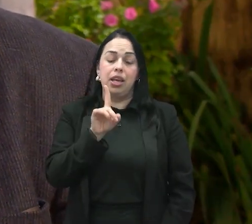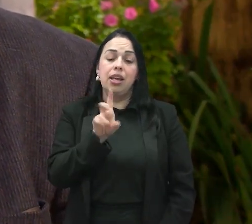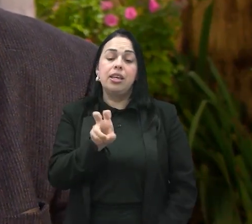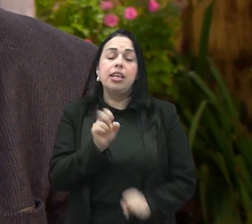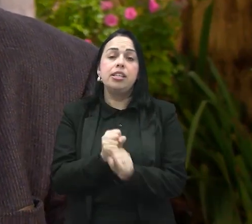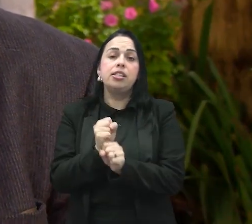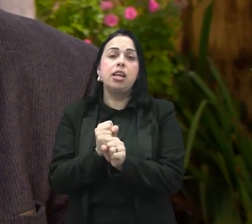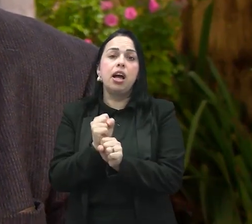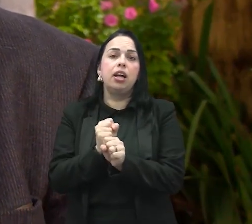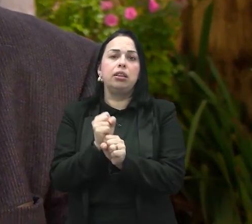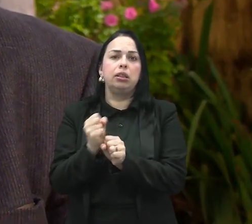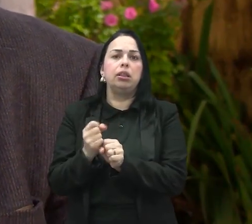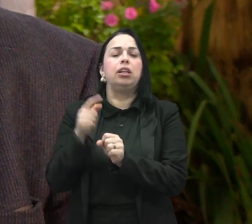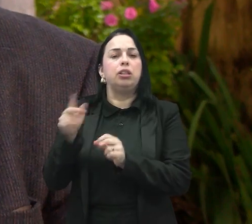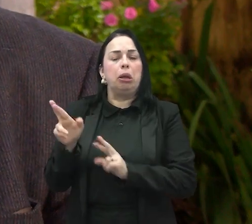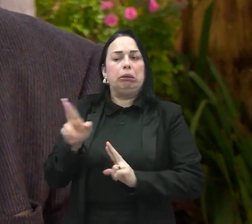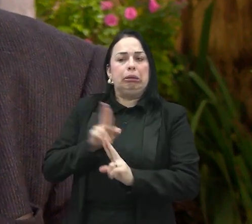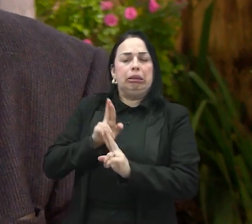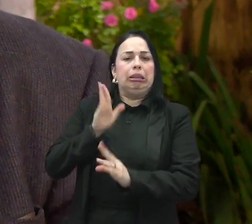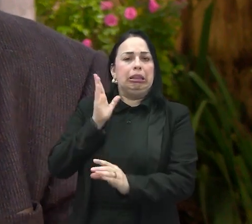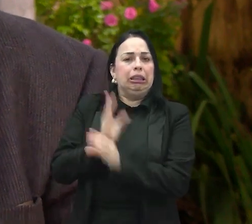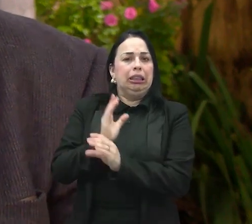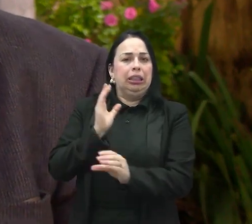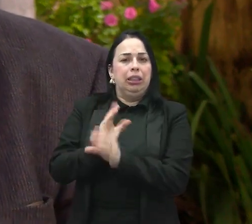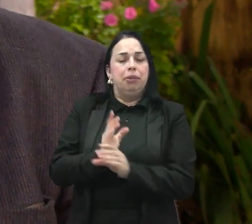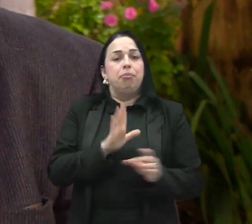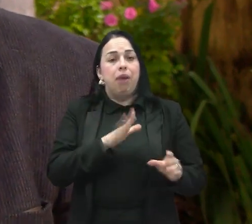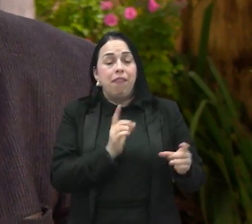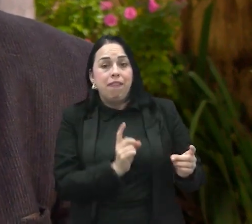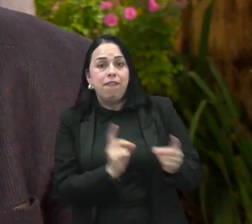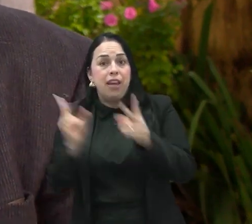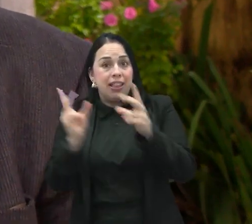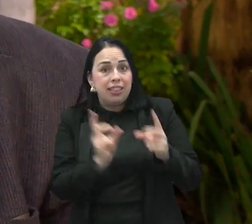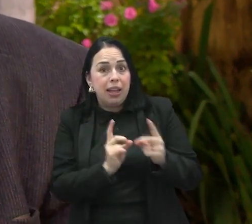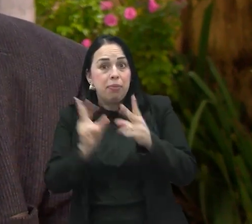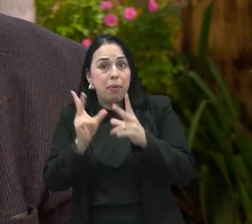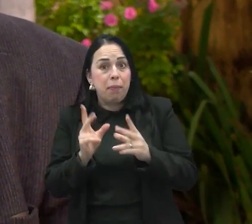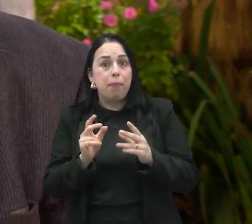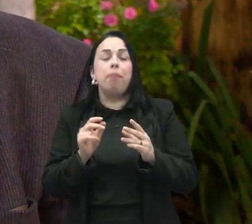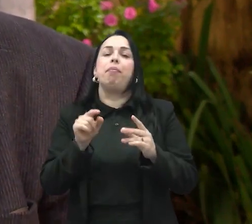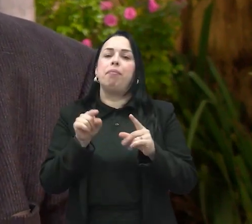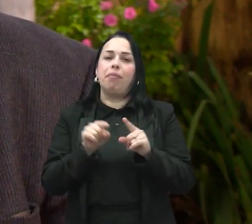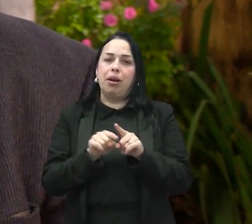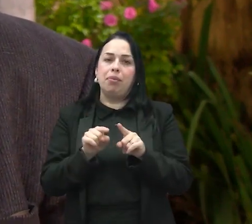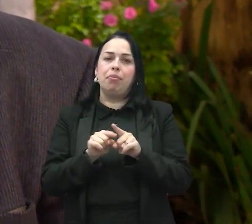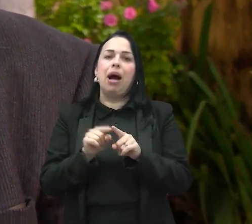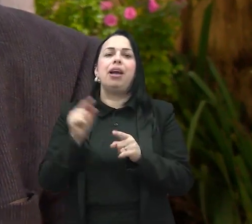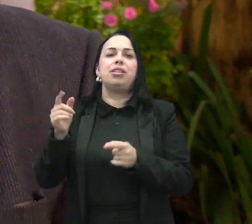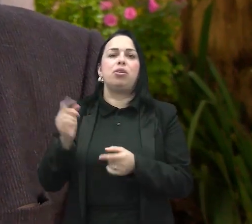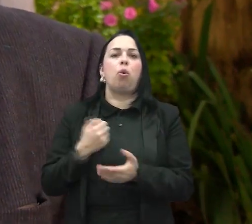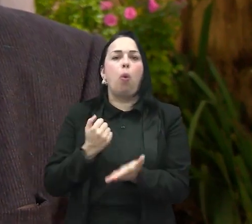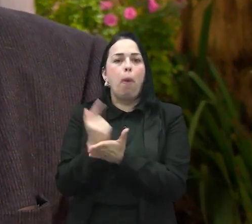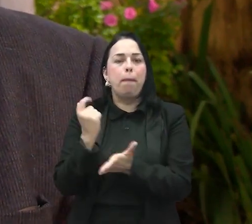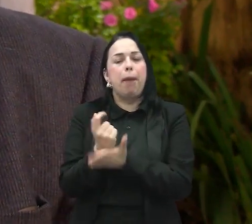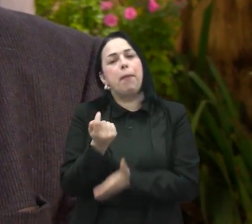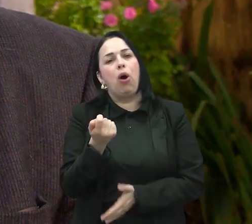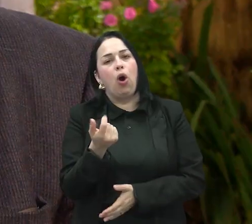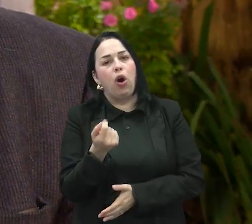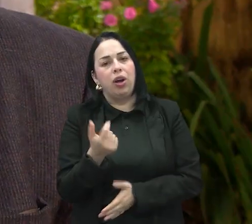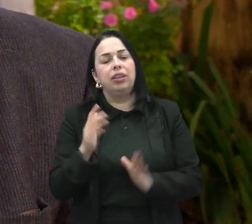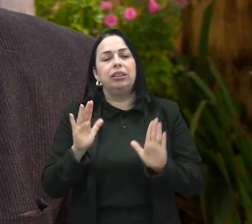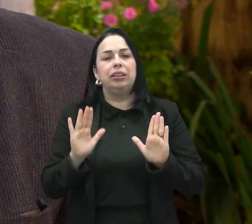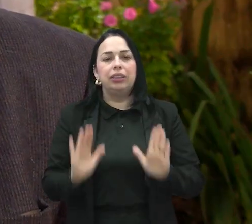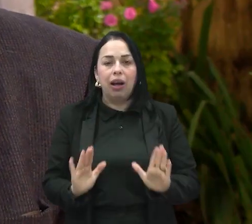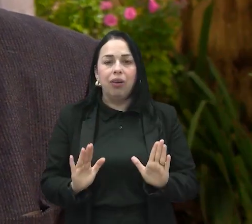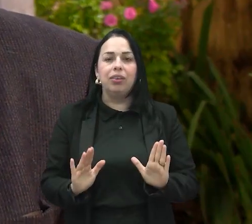quase 15 anos uma relação deficitária, ou seja, nós mais importamos do que exportamos para os Estados Unidos. Então, com isso, a